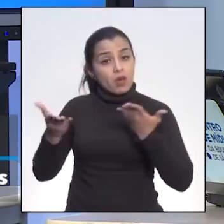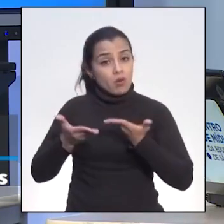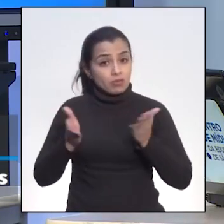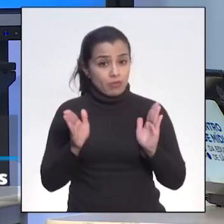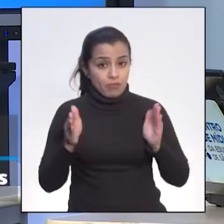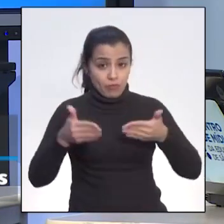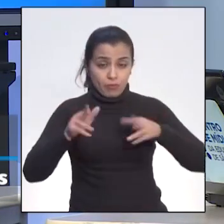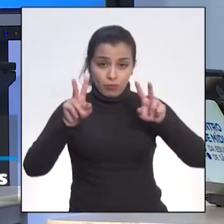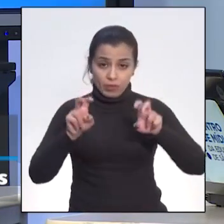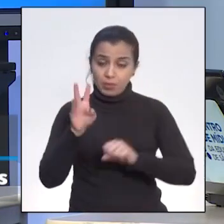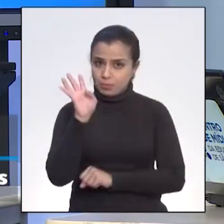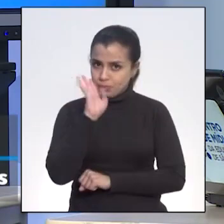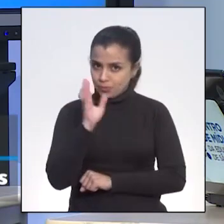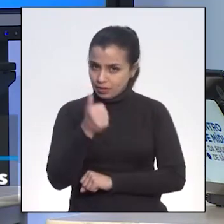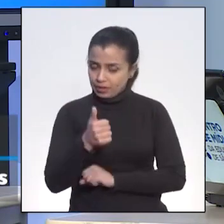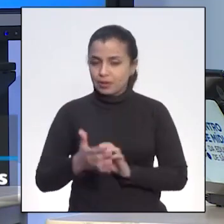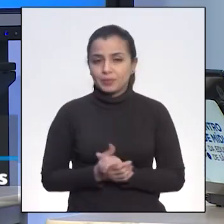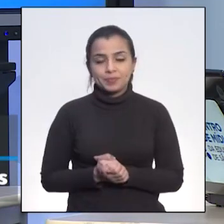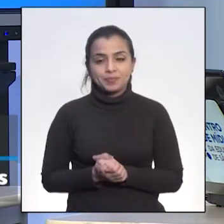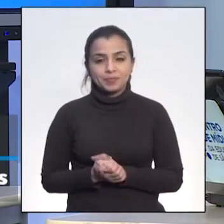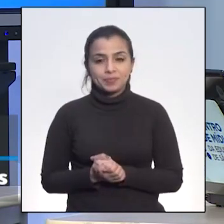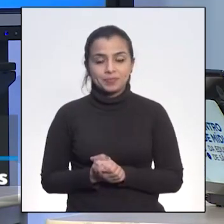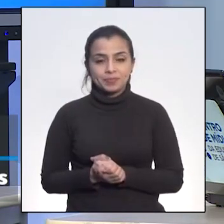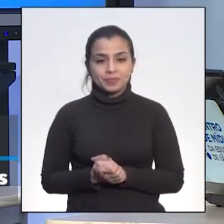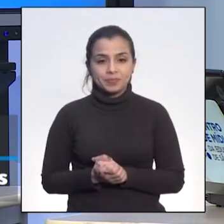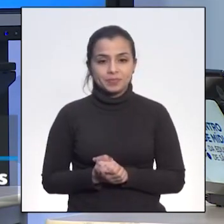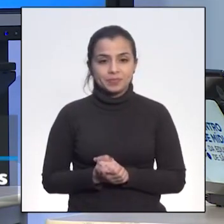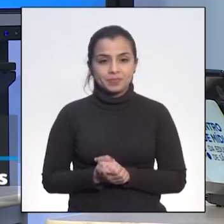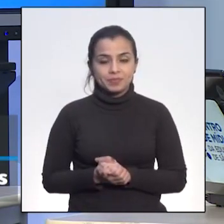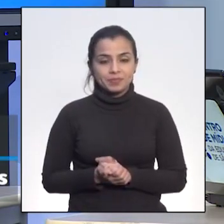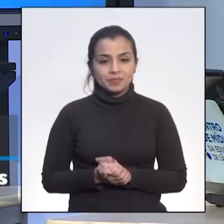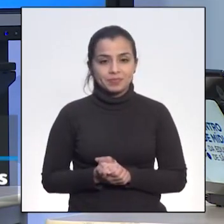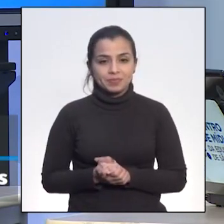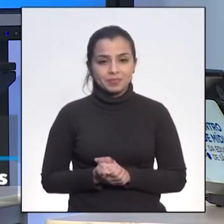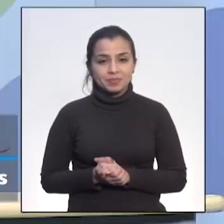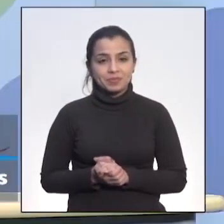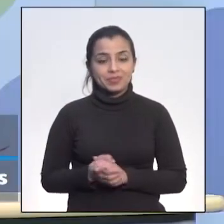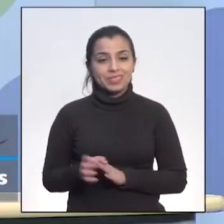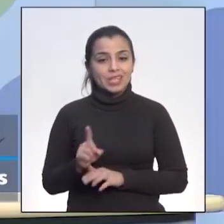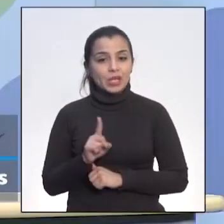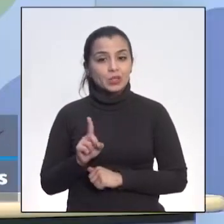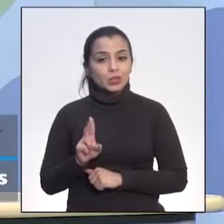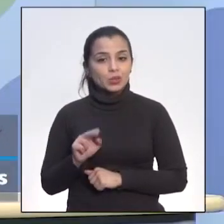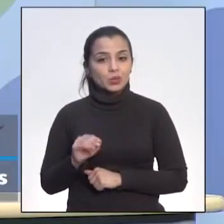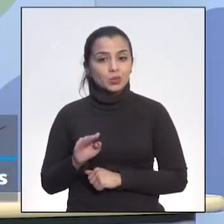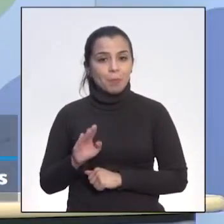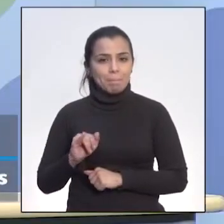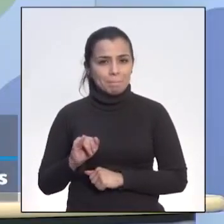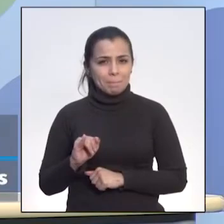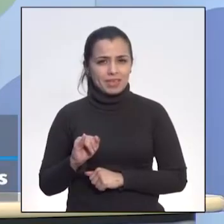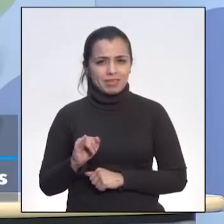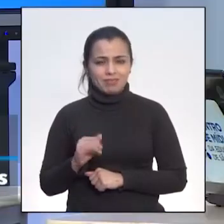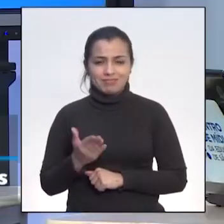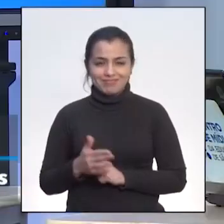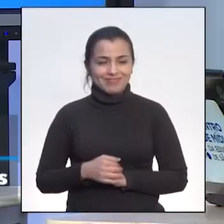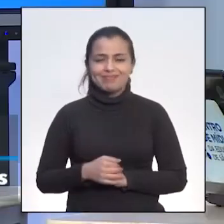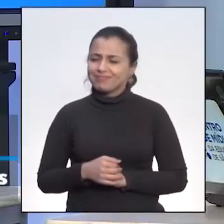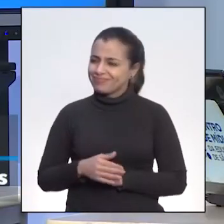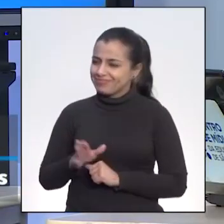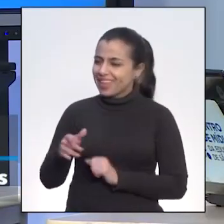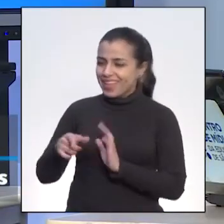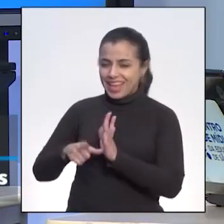tema muito bacana. O tema da aula já chama para isso, né? Zumbi, estou com medo. Zumbi. Mas, professora, antes de entrarmos na nossa